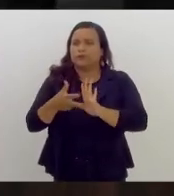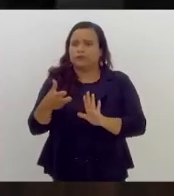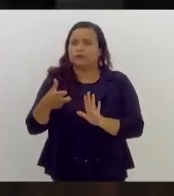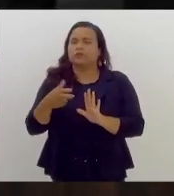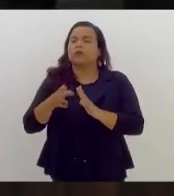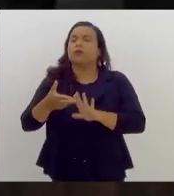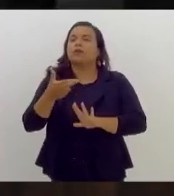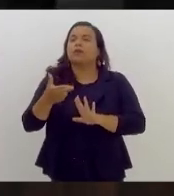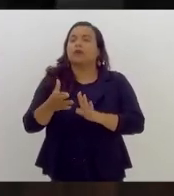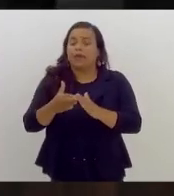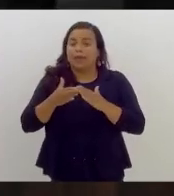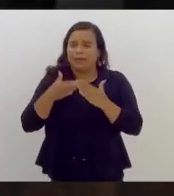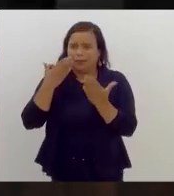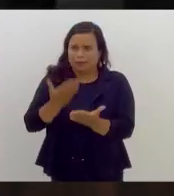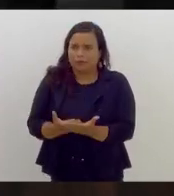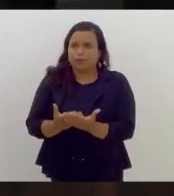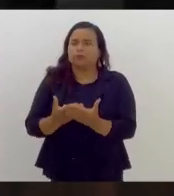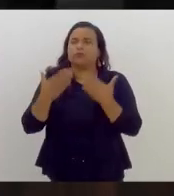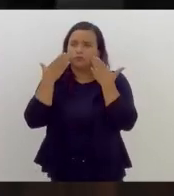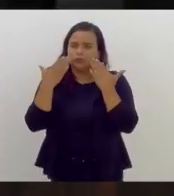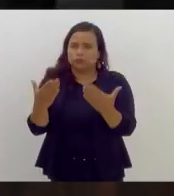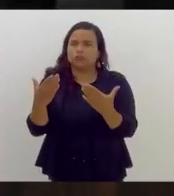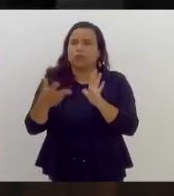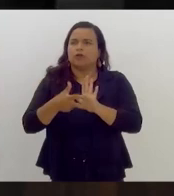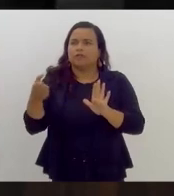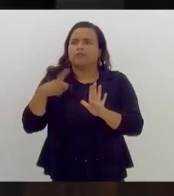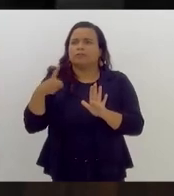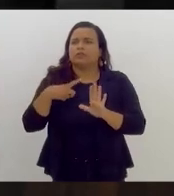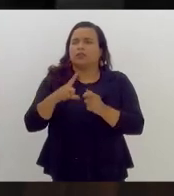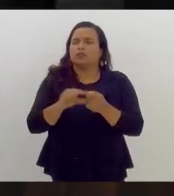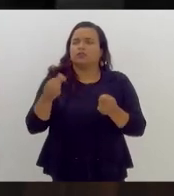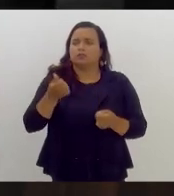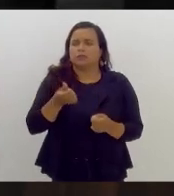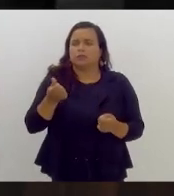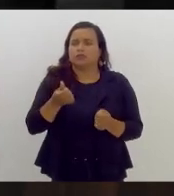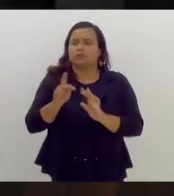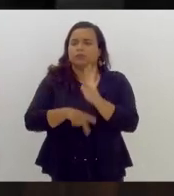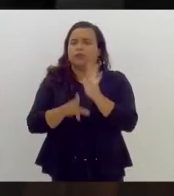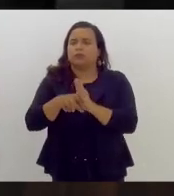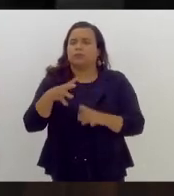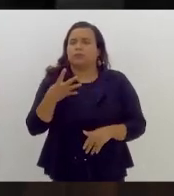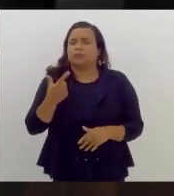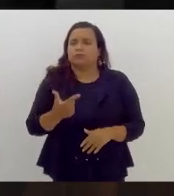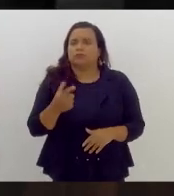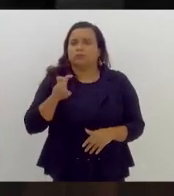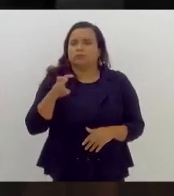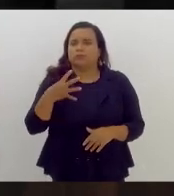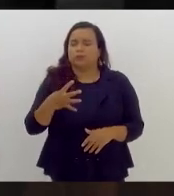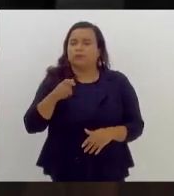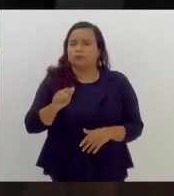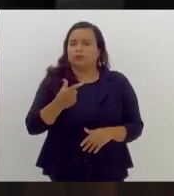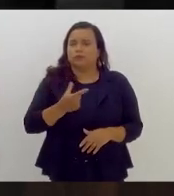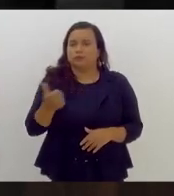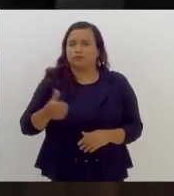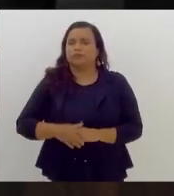requerimento destaca o veto ao artigo 6º do projeto de lei 4254-A de 21.